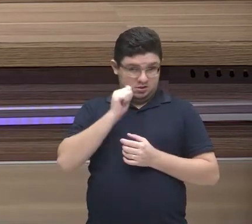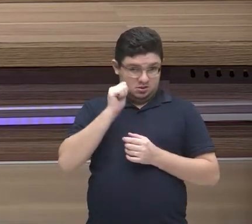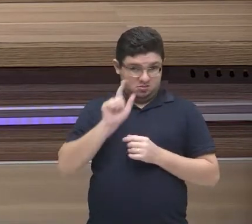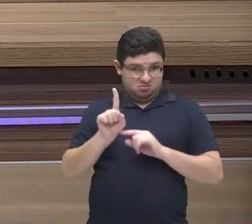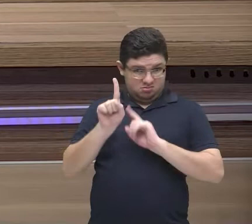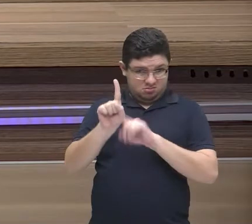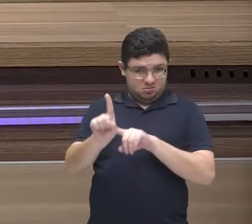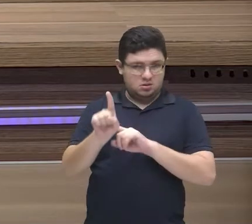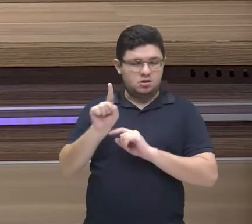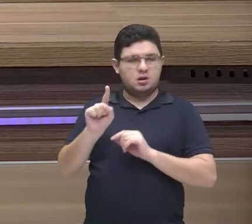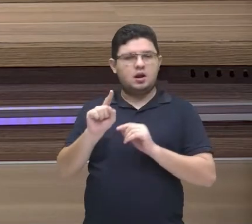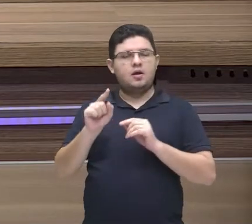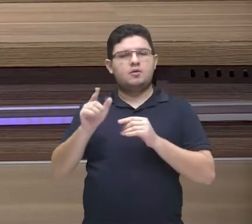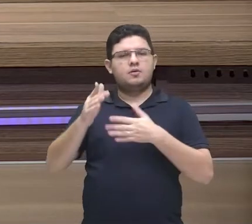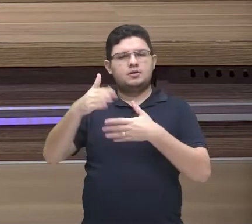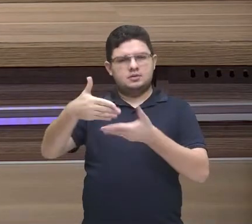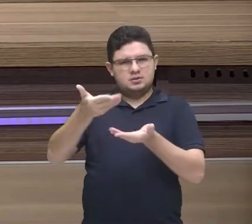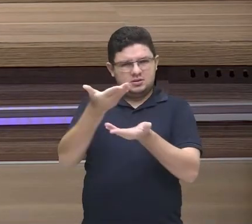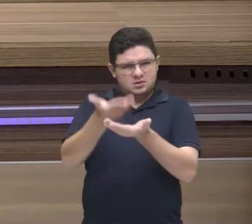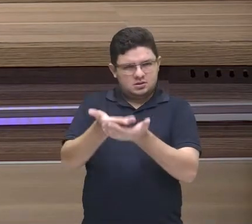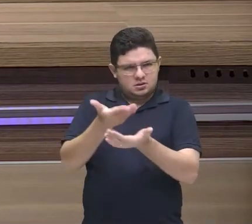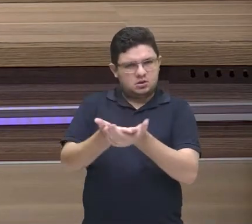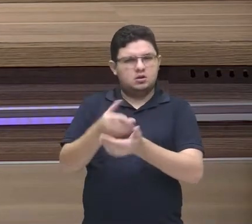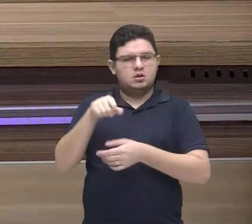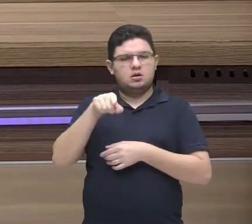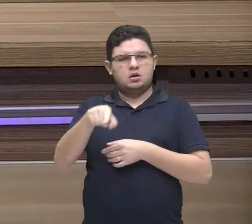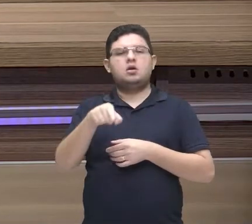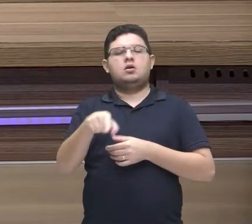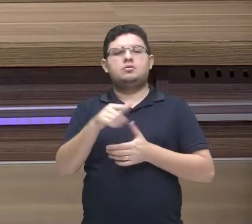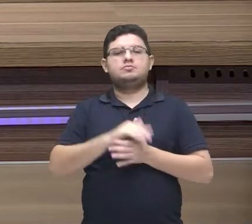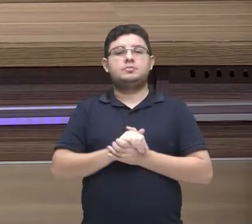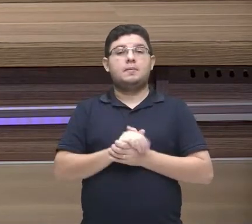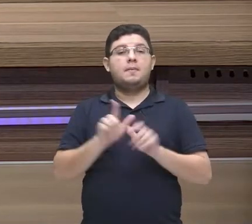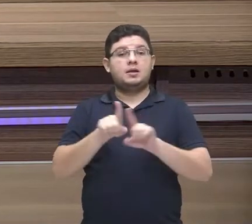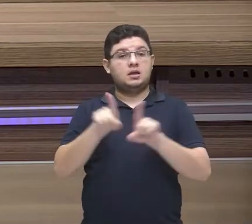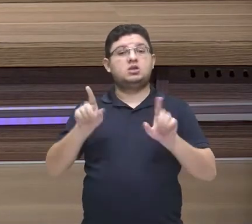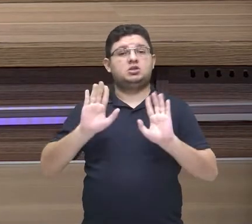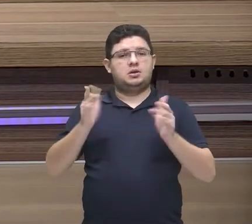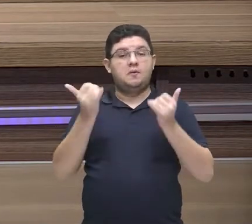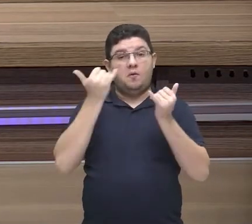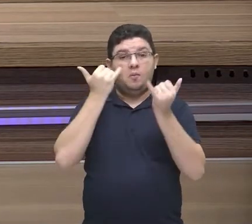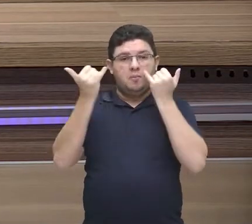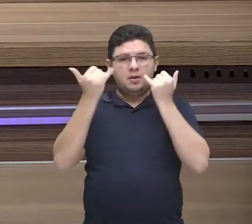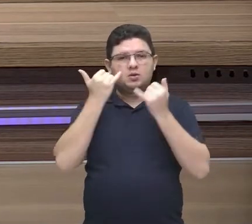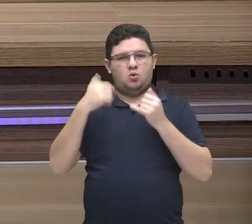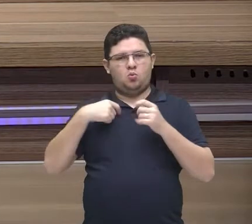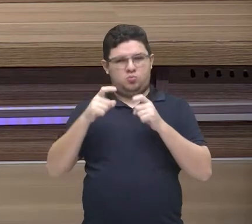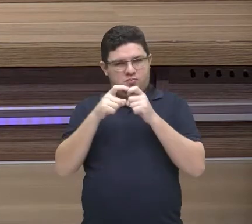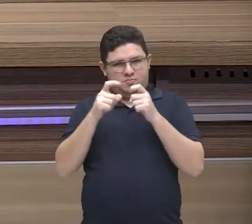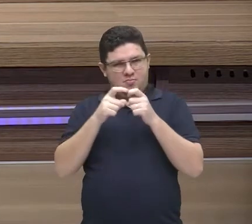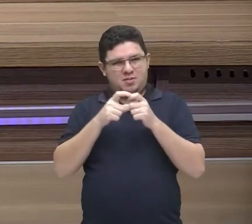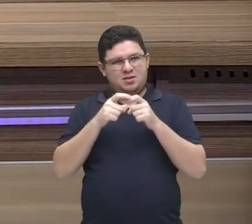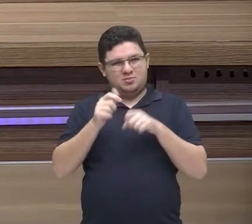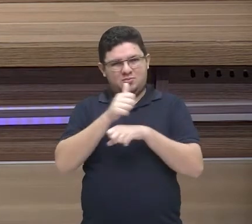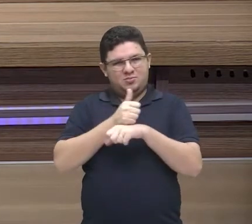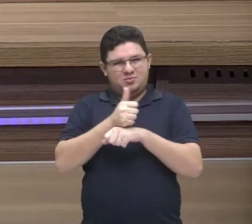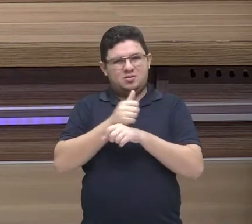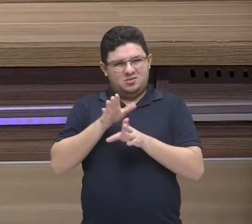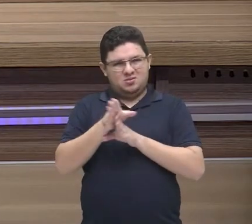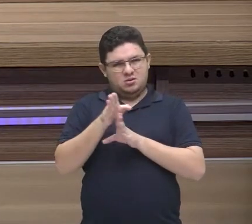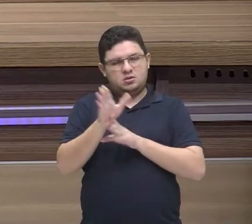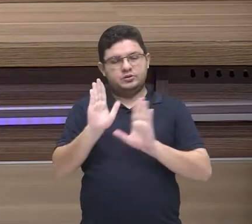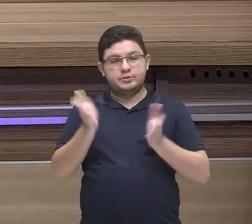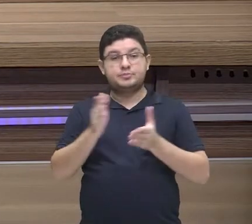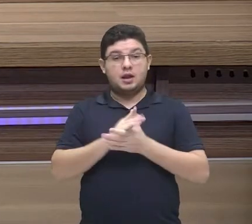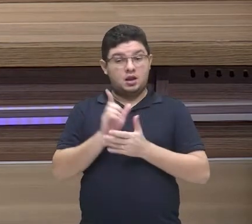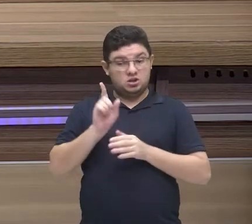informação médica dentro de casa, o que aconteceu? Um exemplo para você, menina, entender. Né? A minha filha já tinha